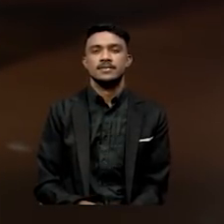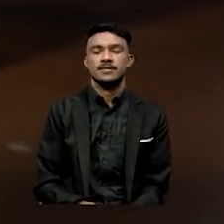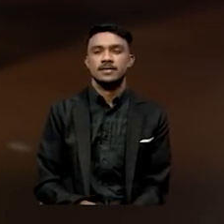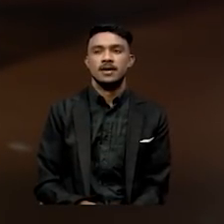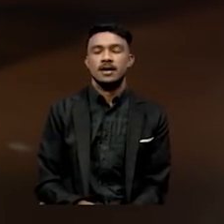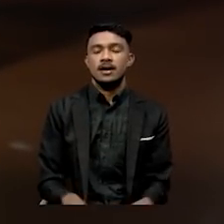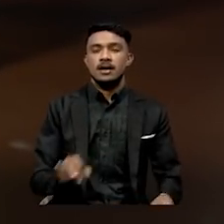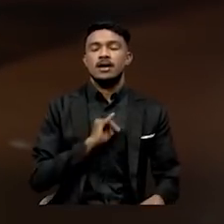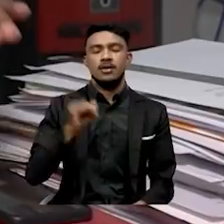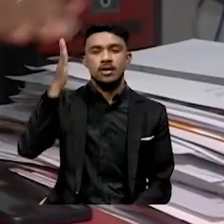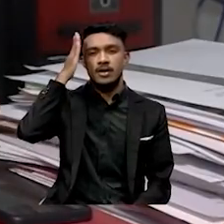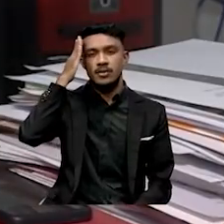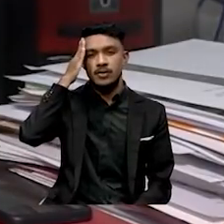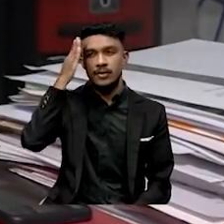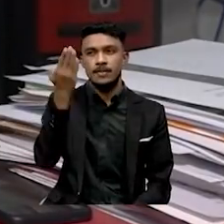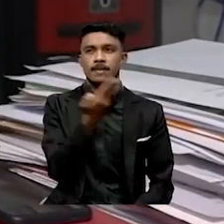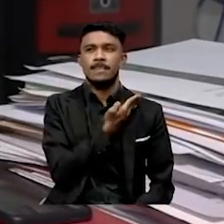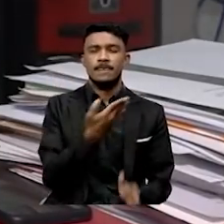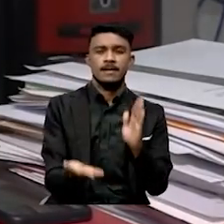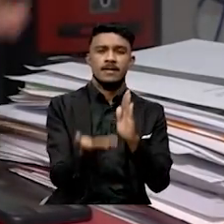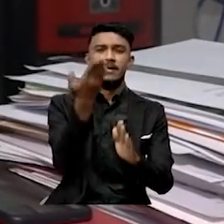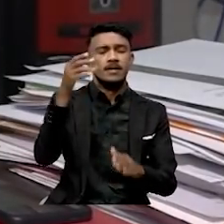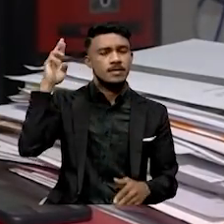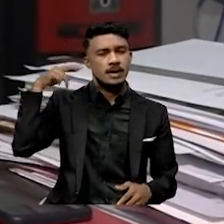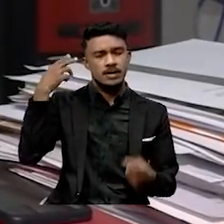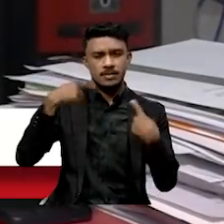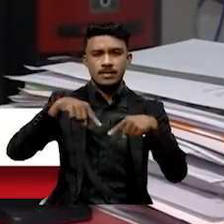Nebe hau hanu impressione makastan kalau bato oi kios.